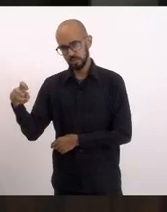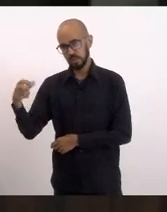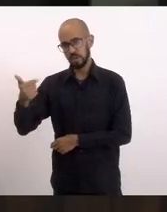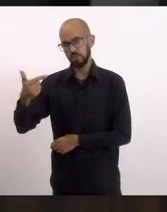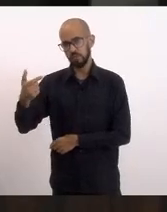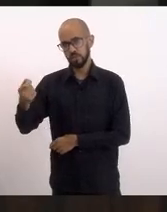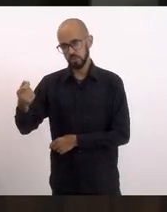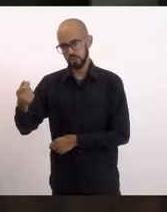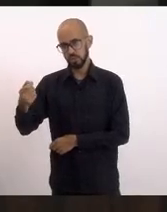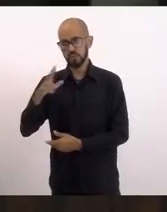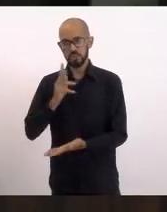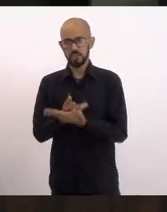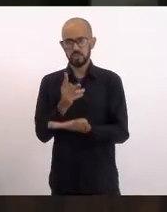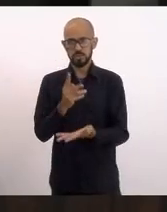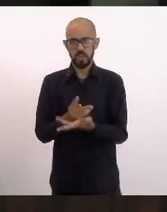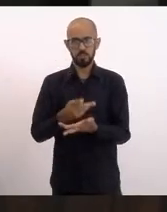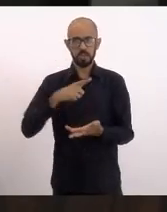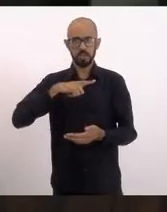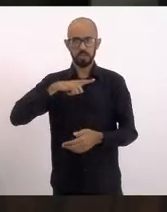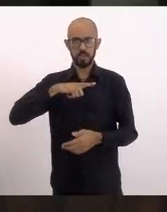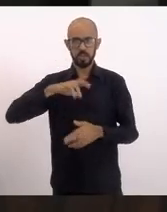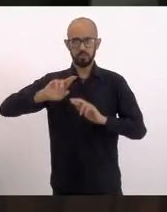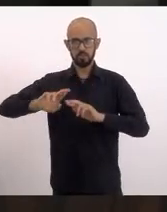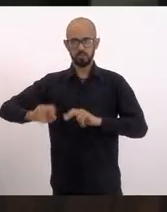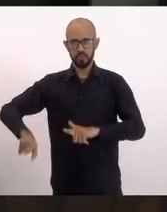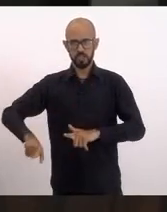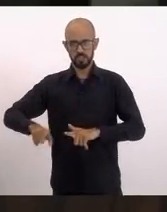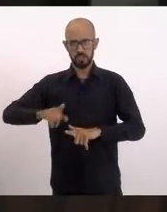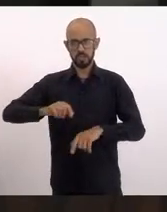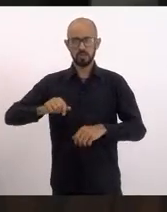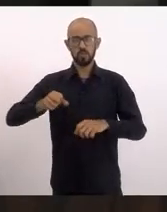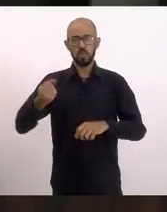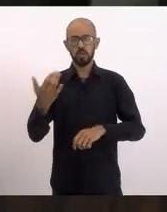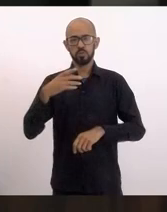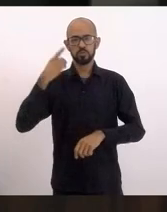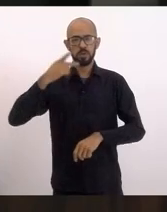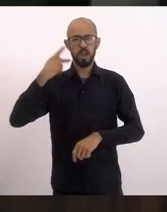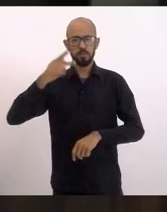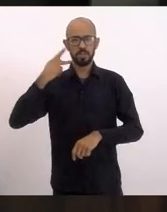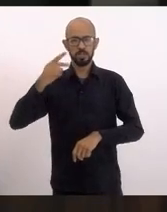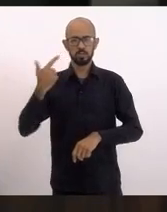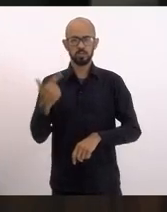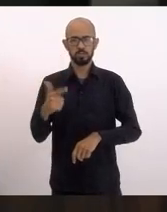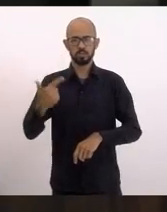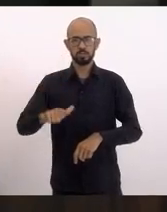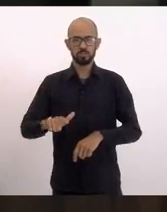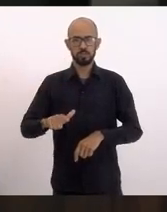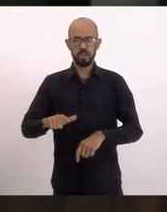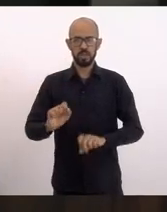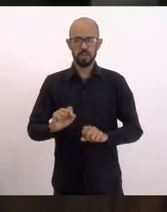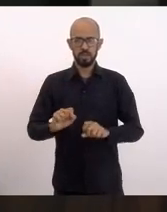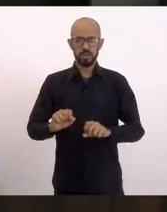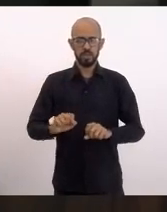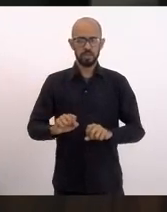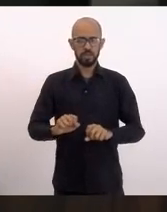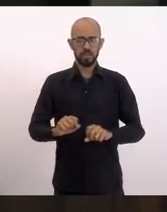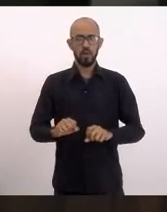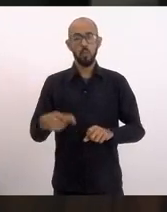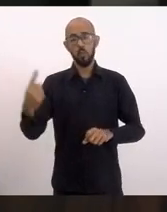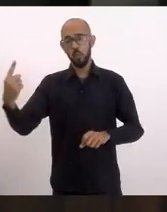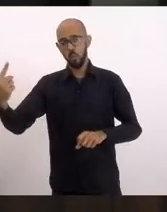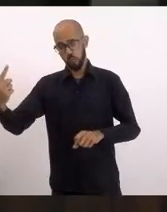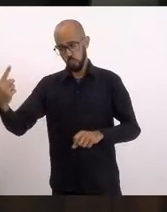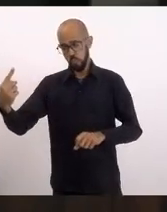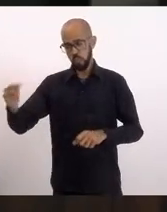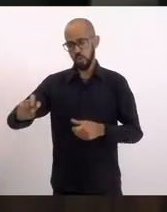uma diferença, alguns parlamentares não têm um acordo, a gente faz um encaminhamento, um caminho a favor pela